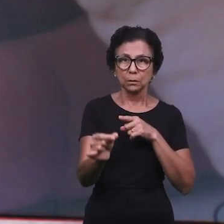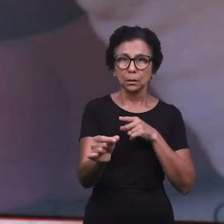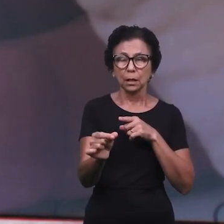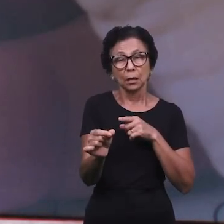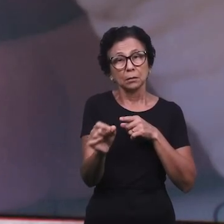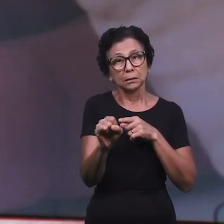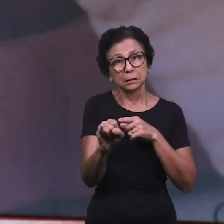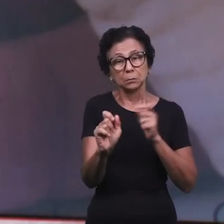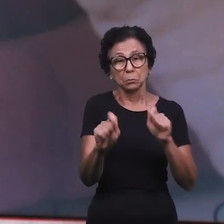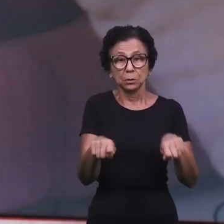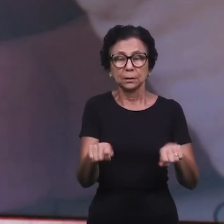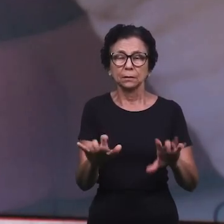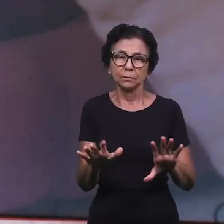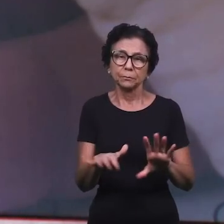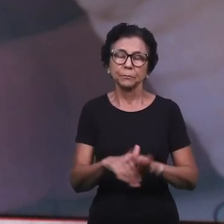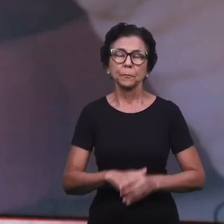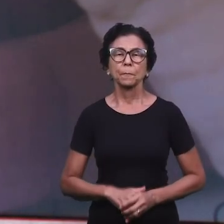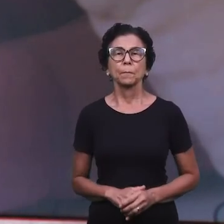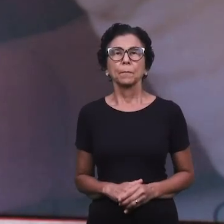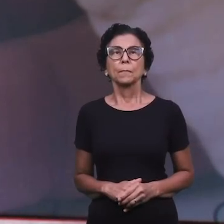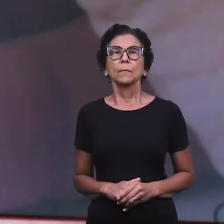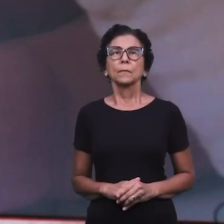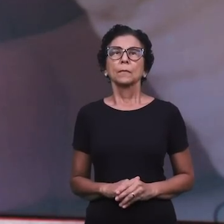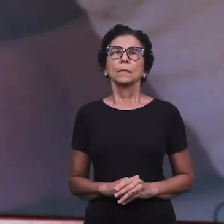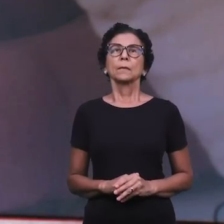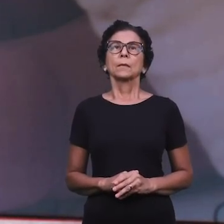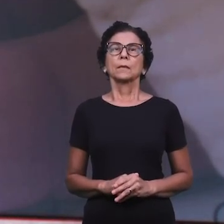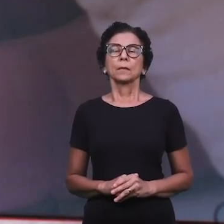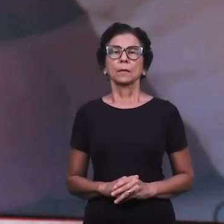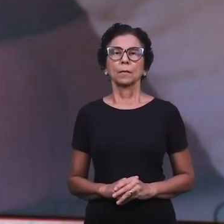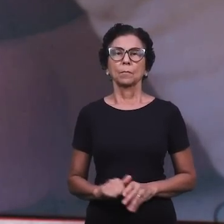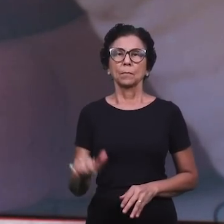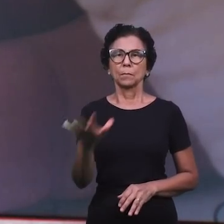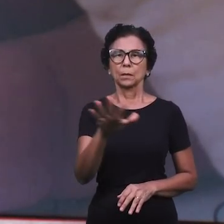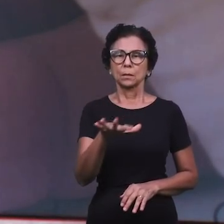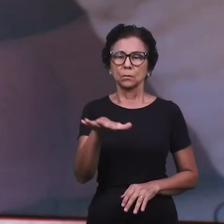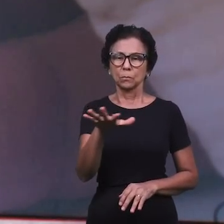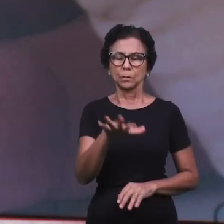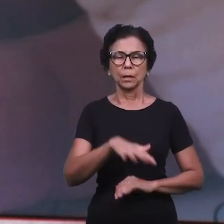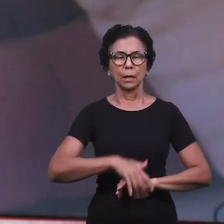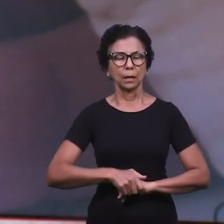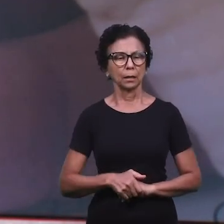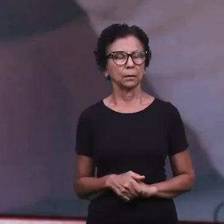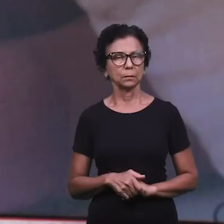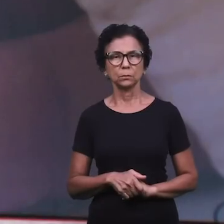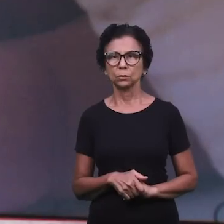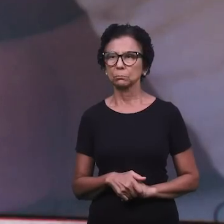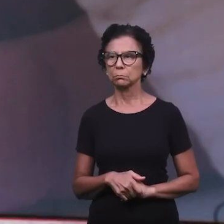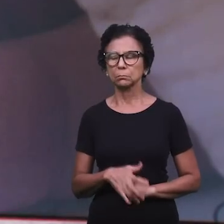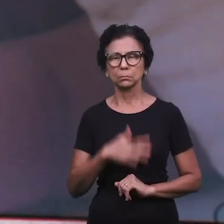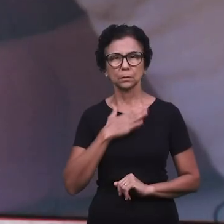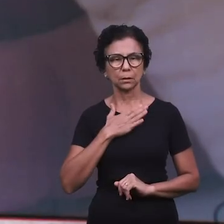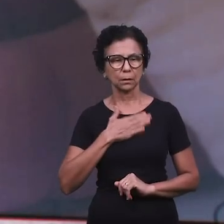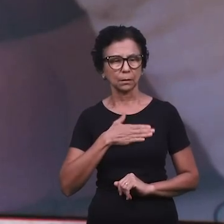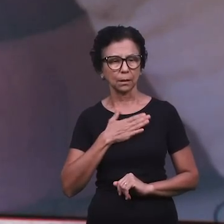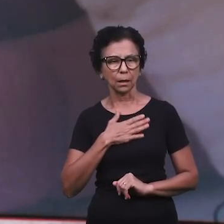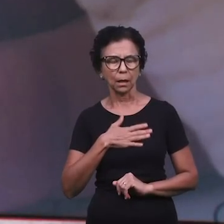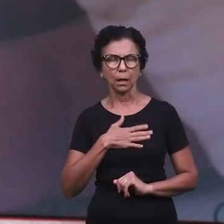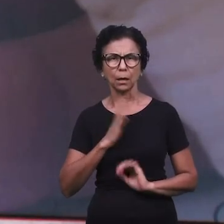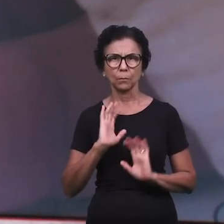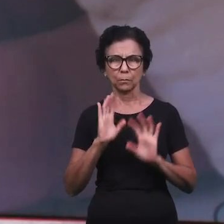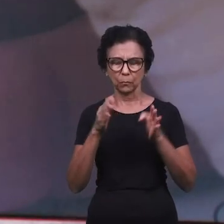condições pode fazer isso, né. Mas eu quero falar o seguinte, é um ambiente adequado, no qual você vai poder ali, ter